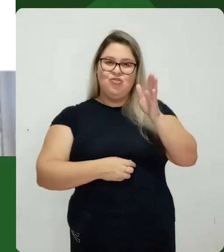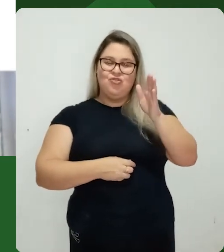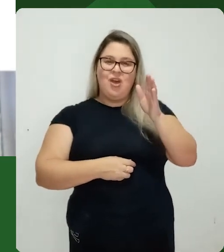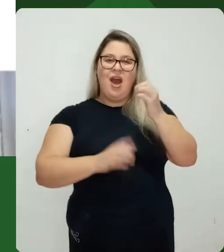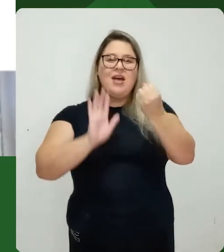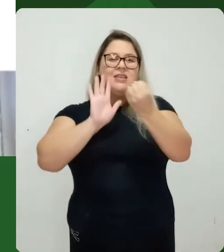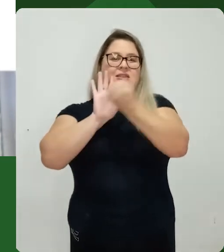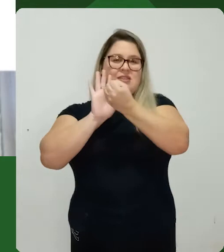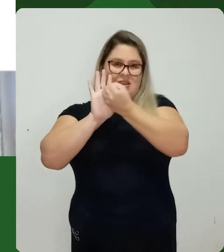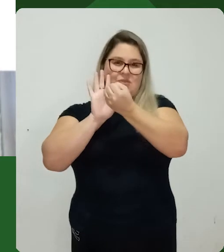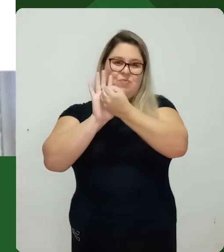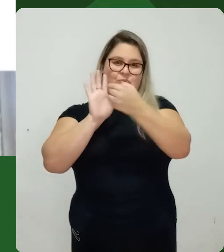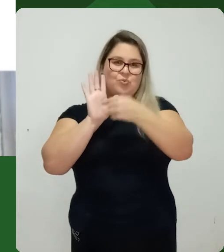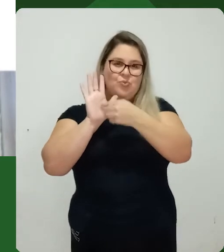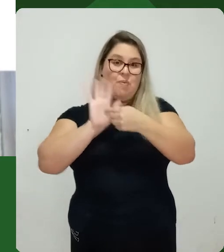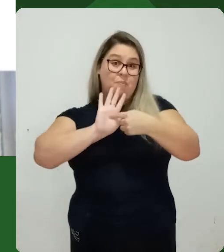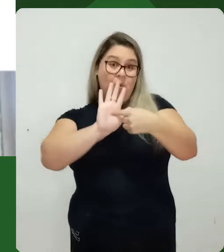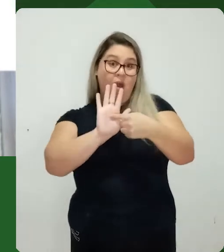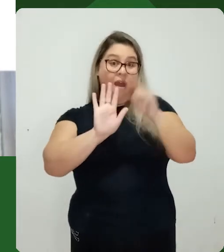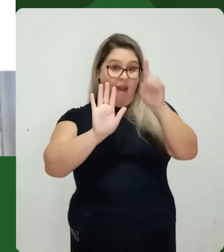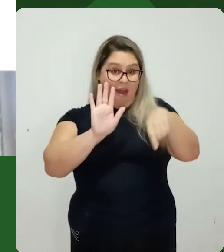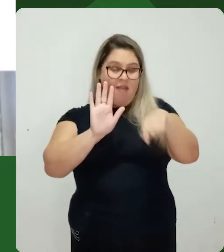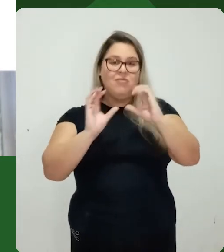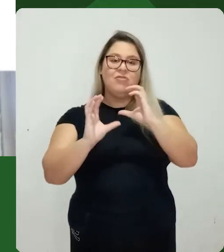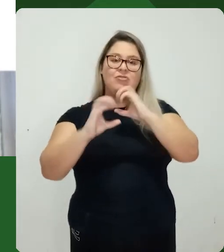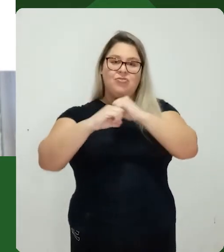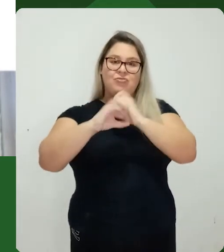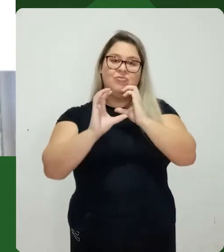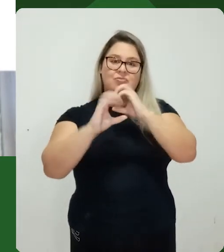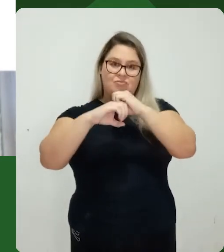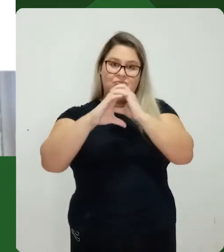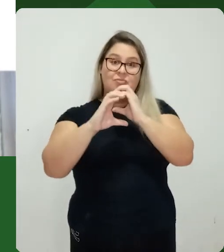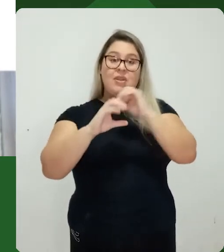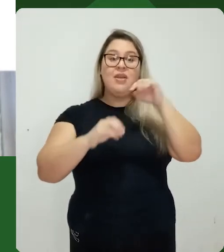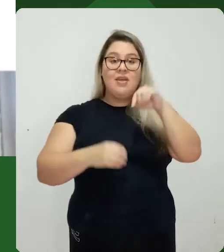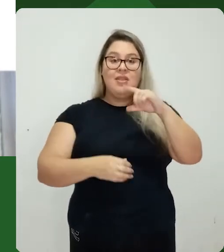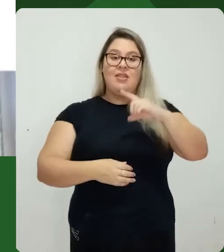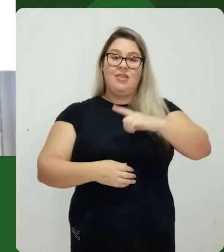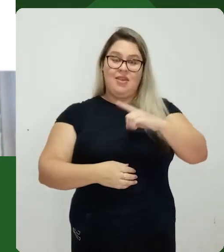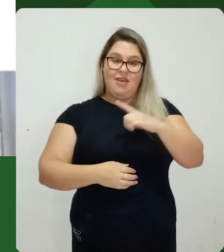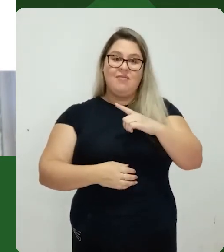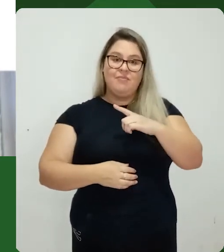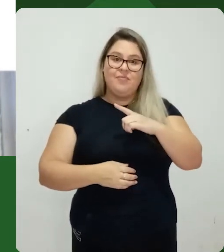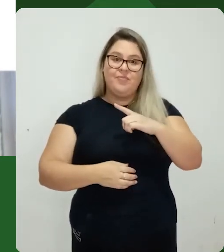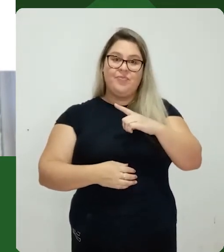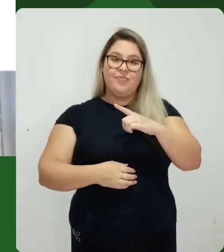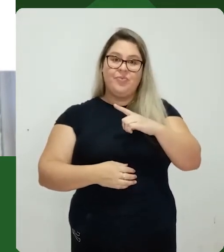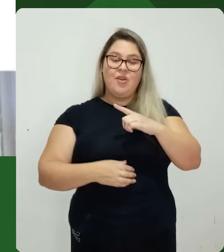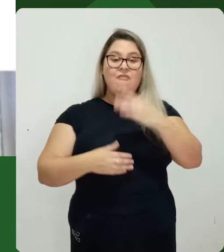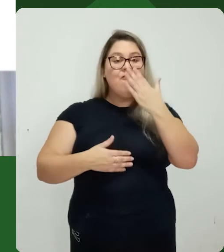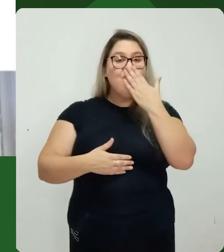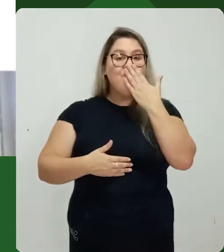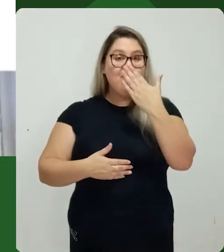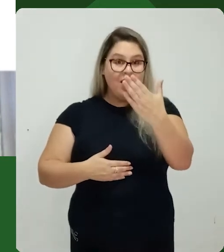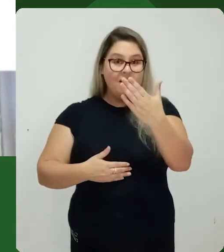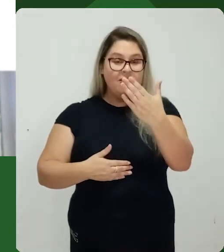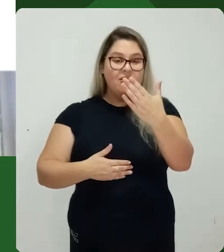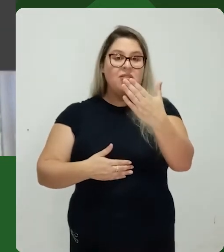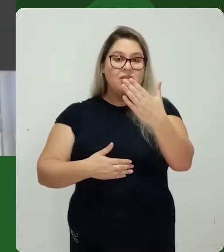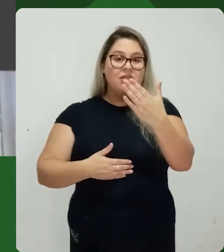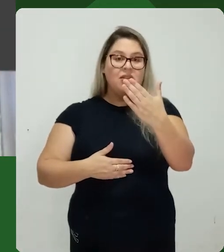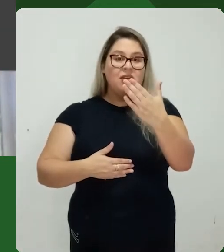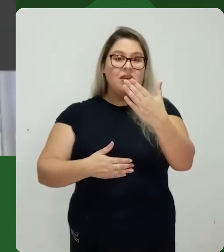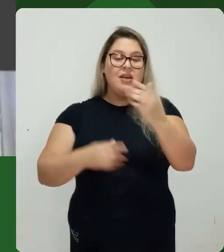esse sinalzinho aqui, né? Esse símbolo aqui, ele representa o diafragma, e o diafragma, então, ele vai ser